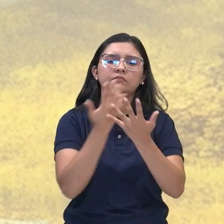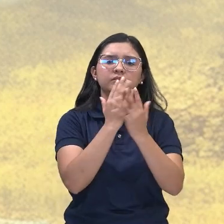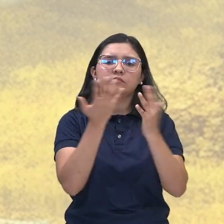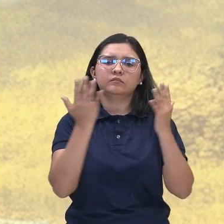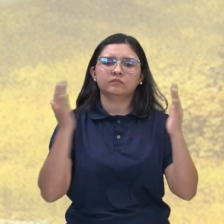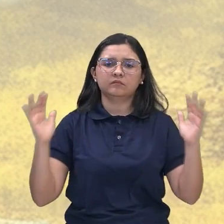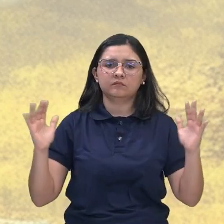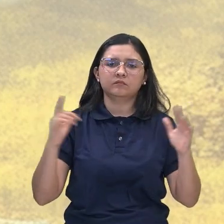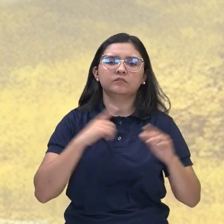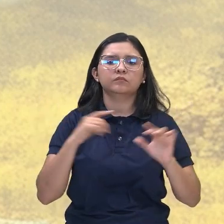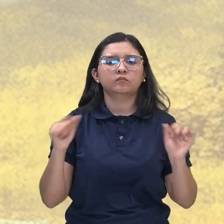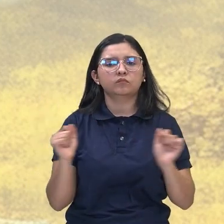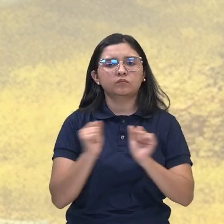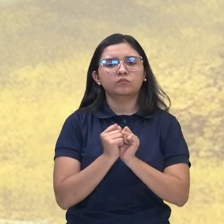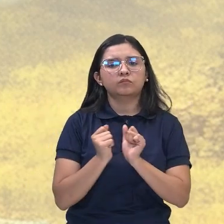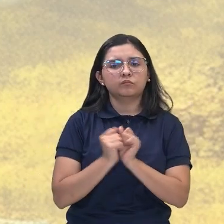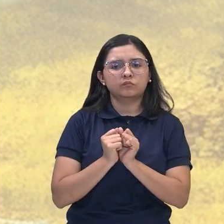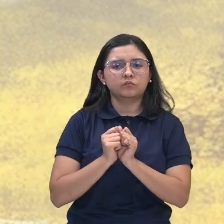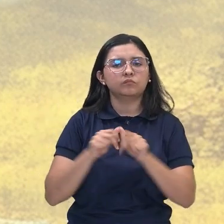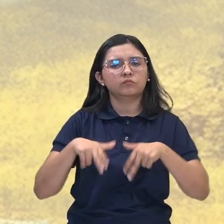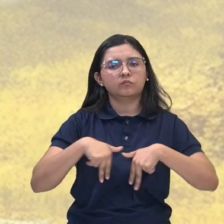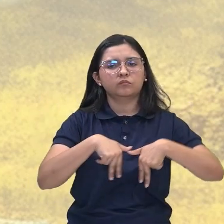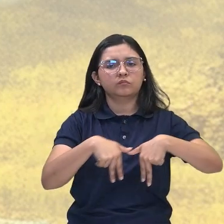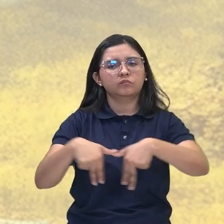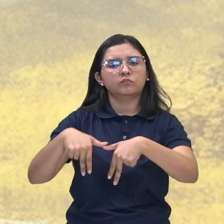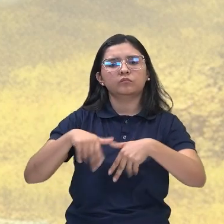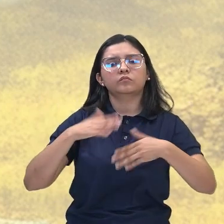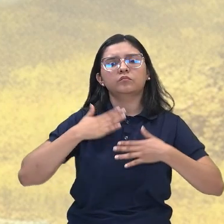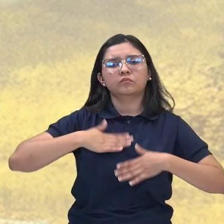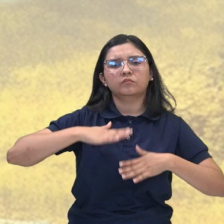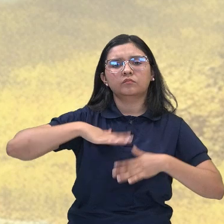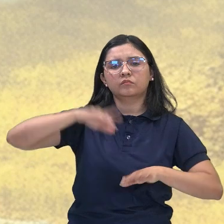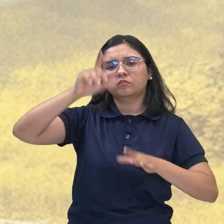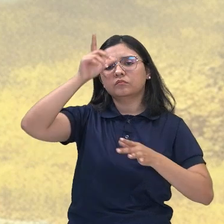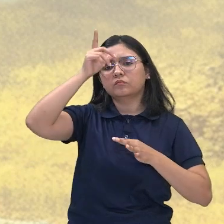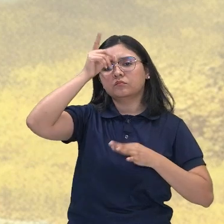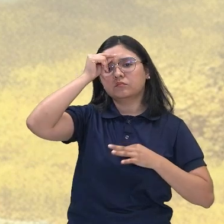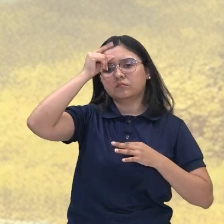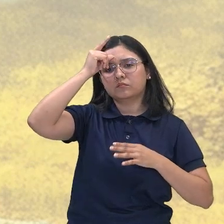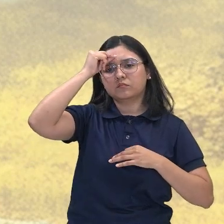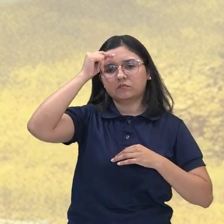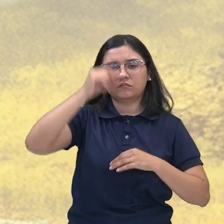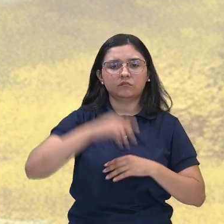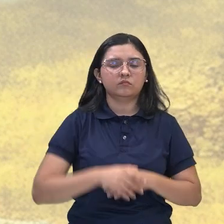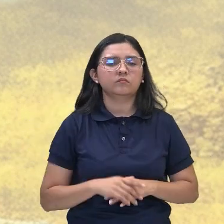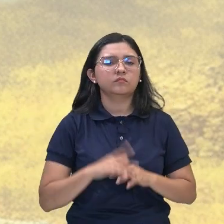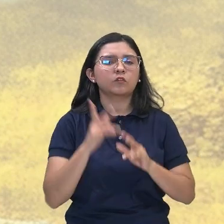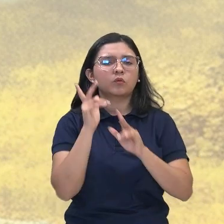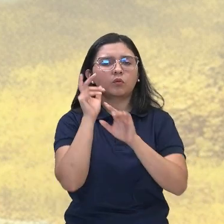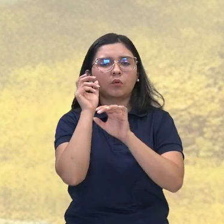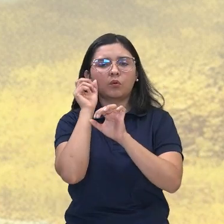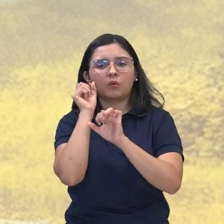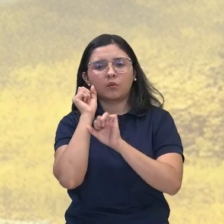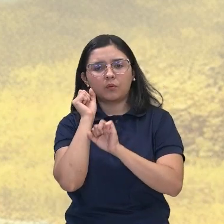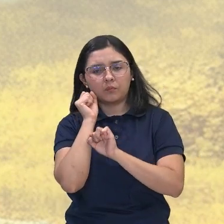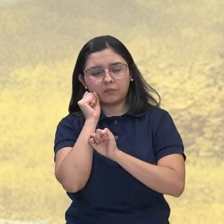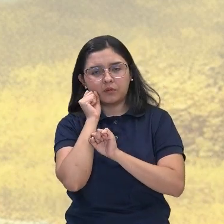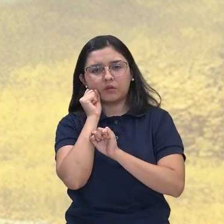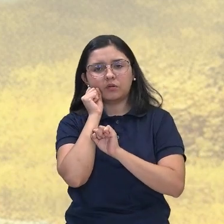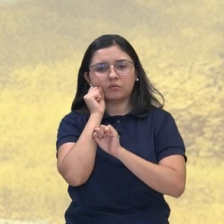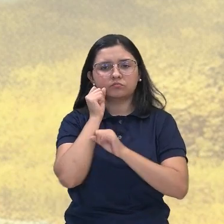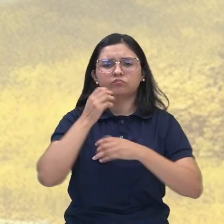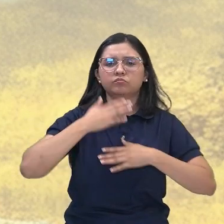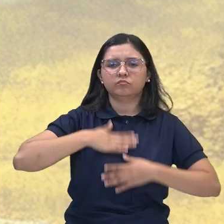Marília, no meu braço. Ali descansarei a quente sesta, dormindo um leve